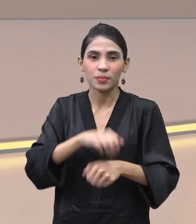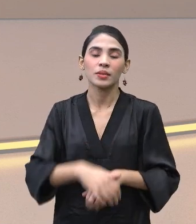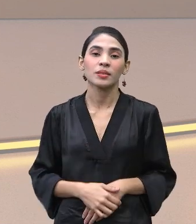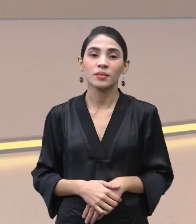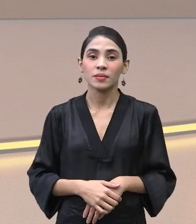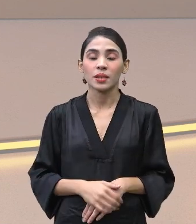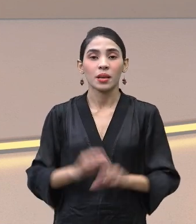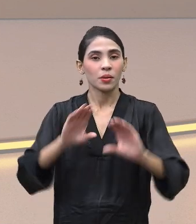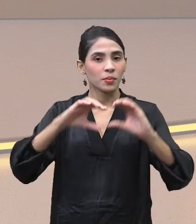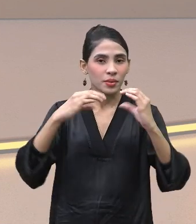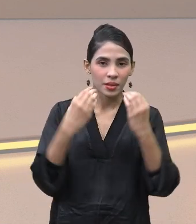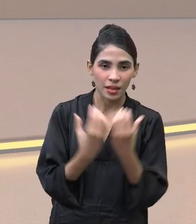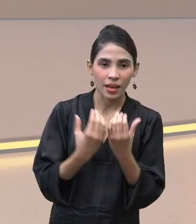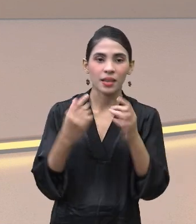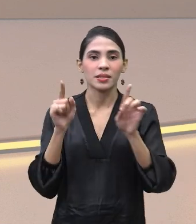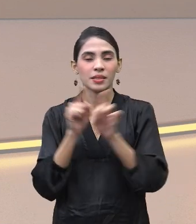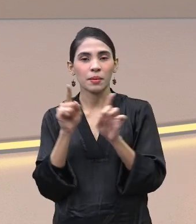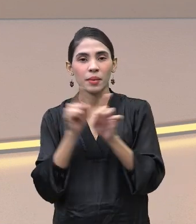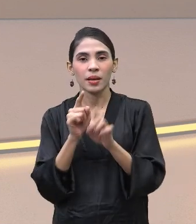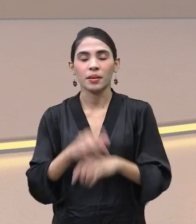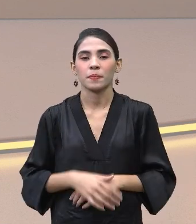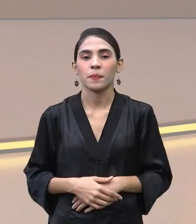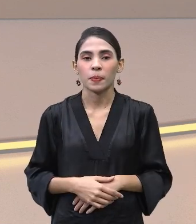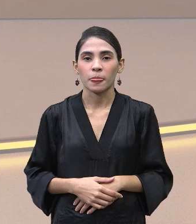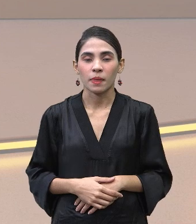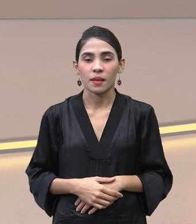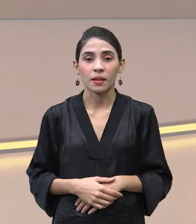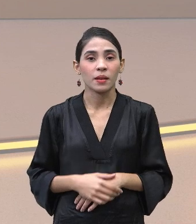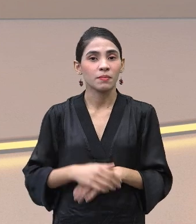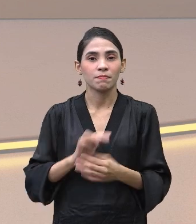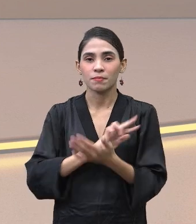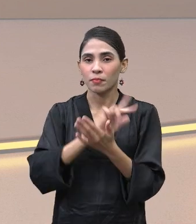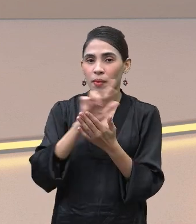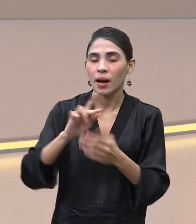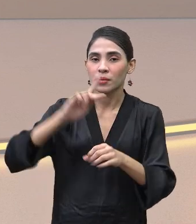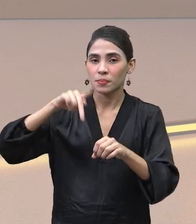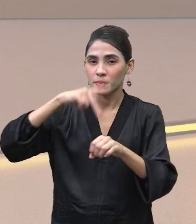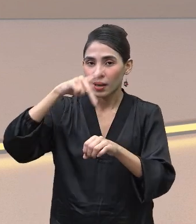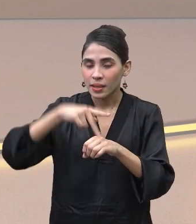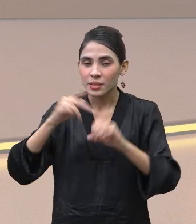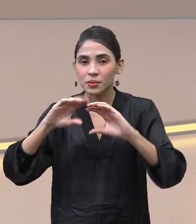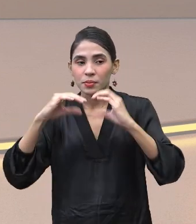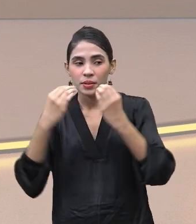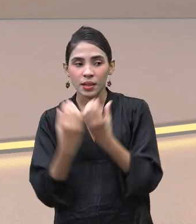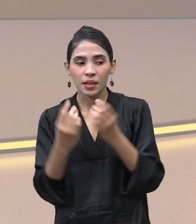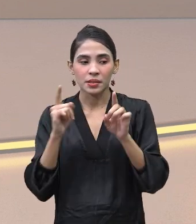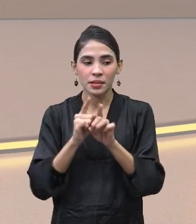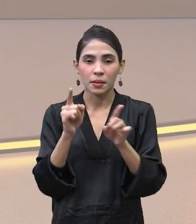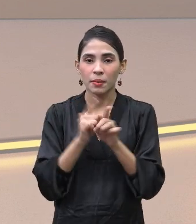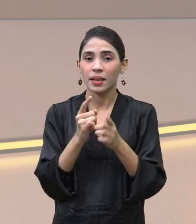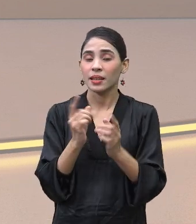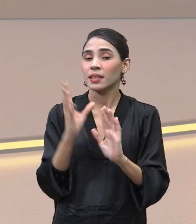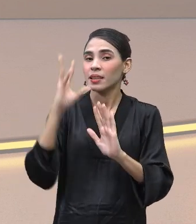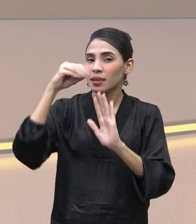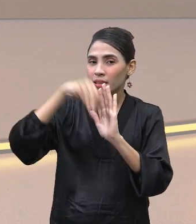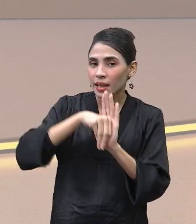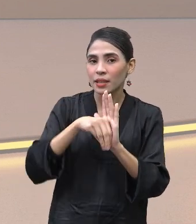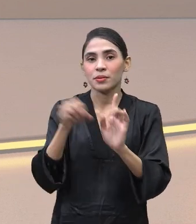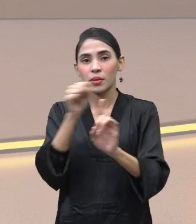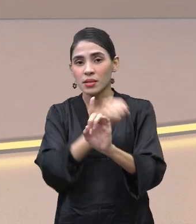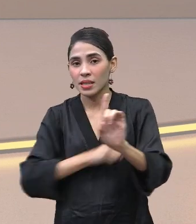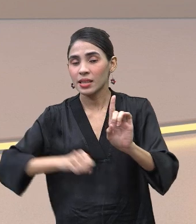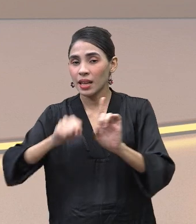as comunidades, até mesmo muitos países, muitas comunidades, envolvendo aí até mesmo as